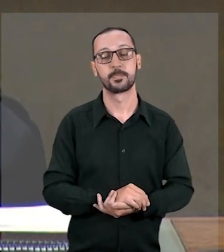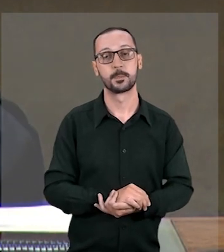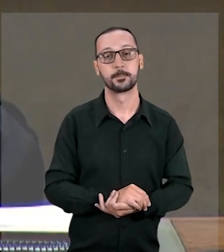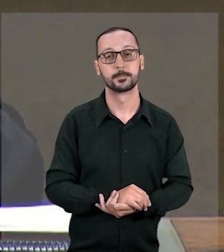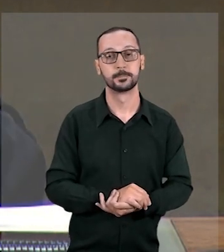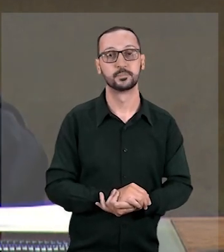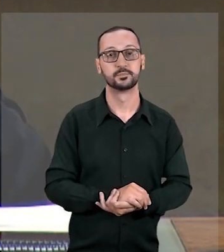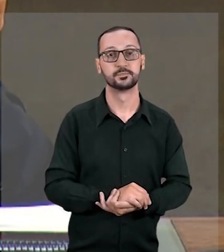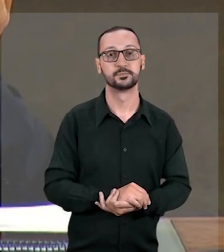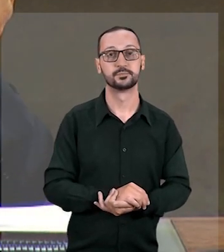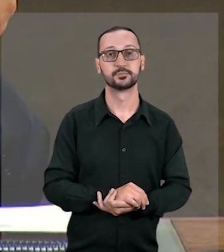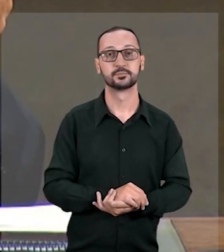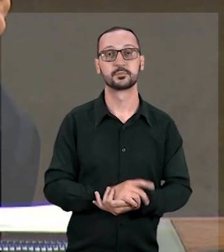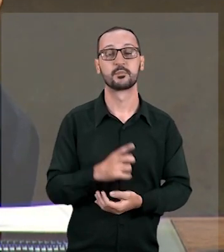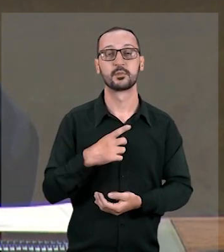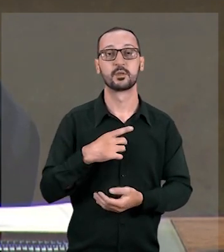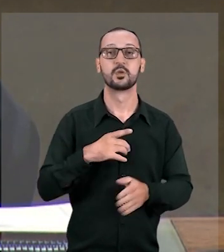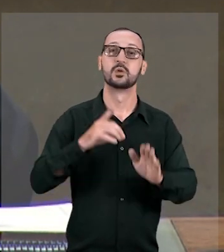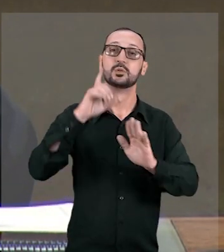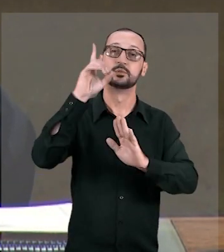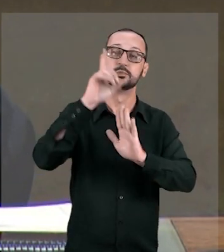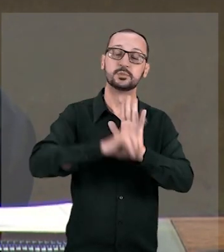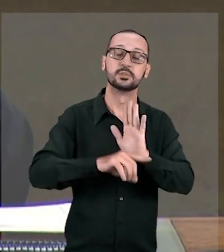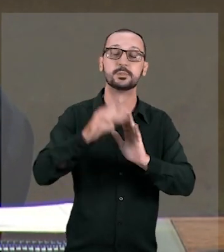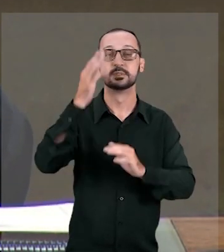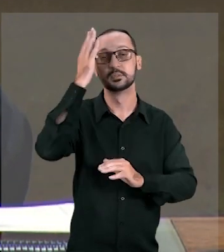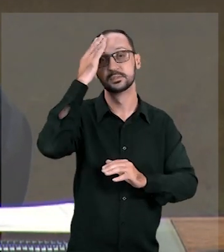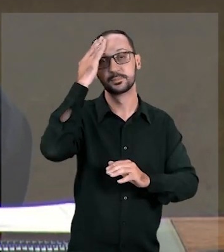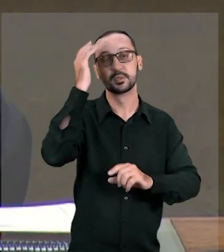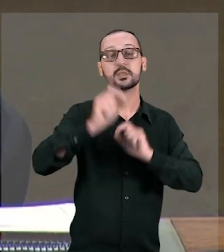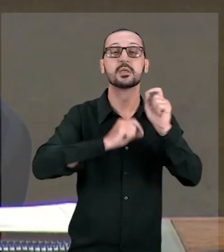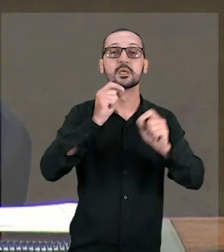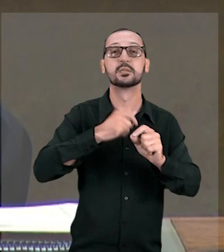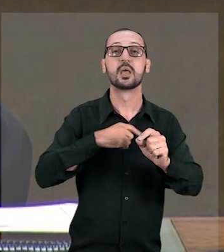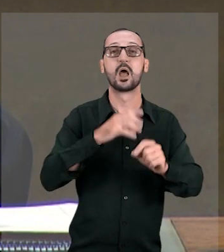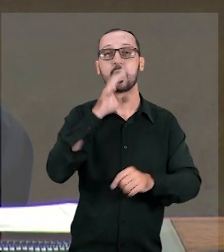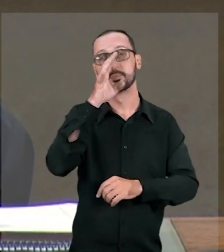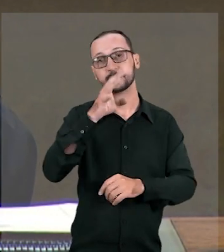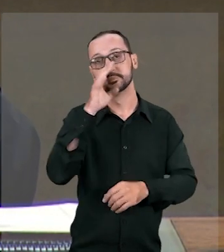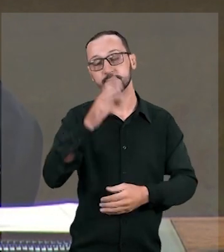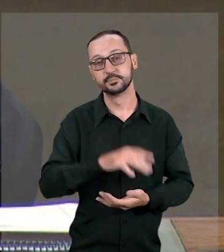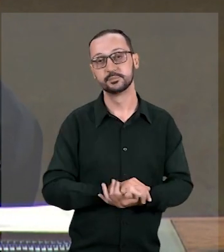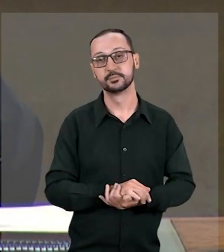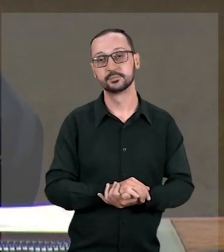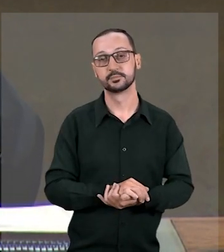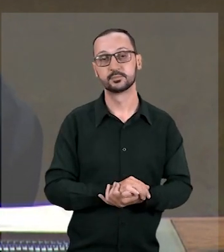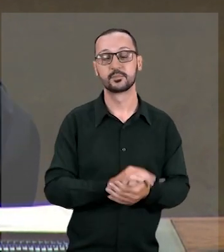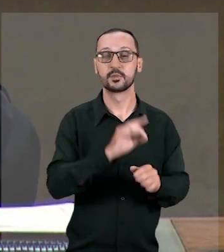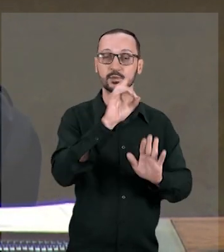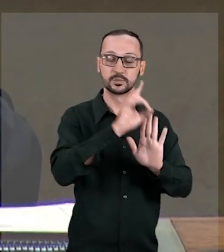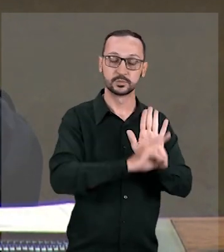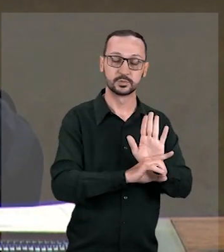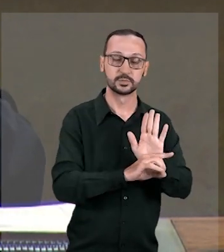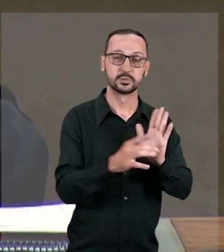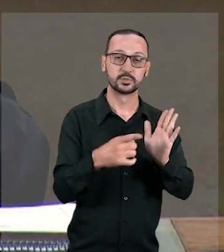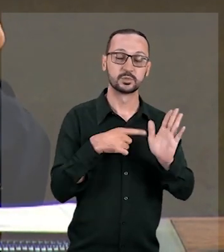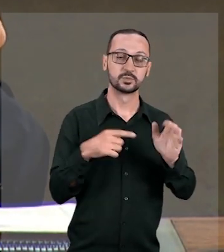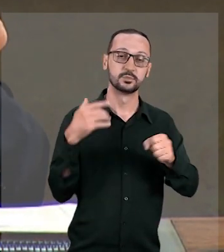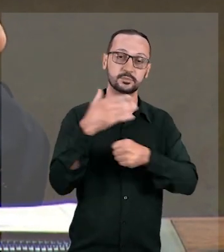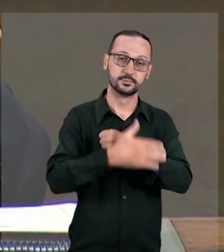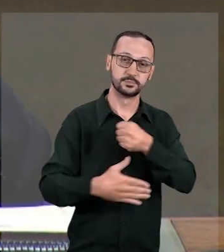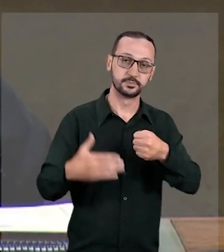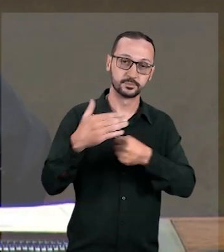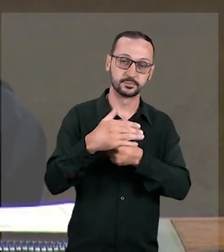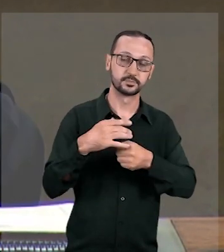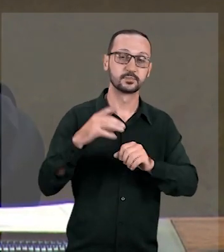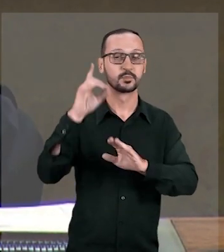Garantismo significa direito de saber do que está sendo acusado, direito de se defender,